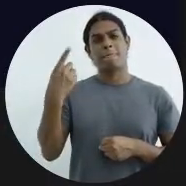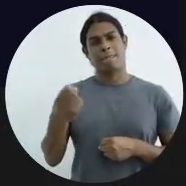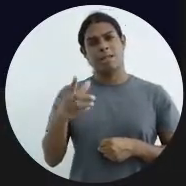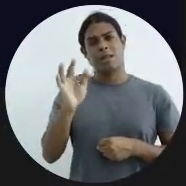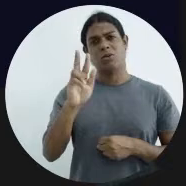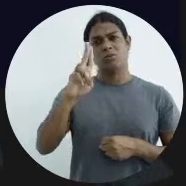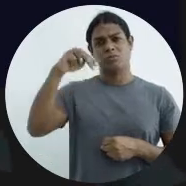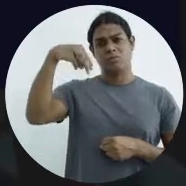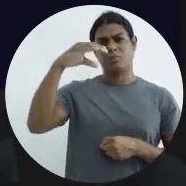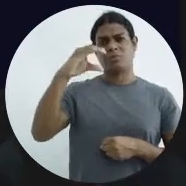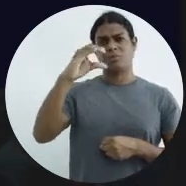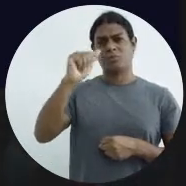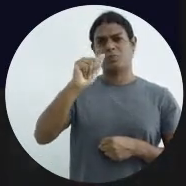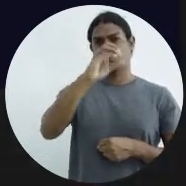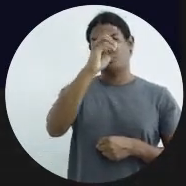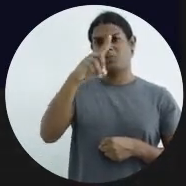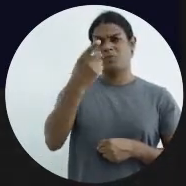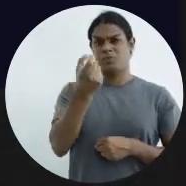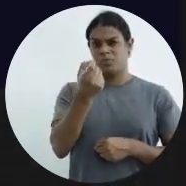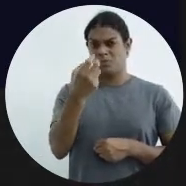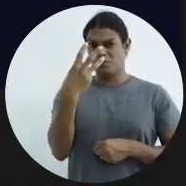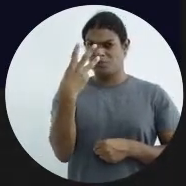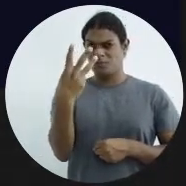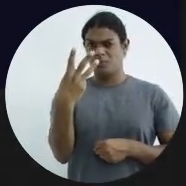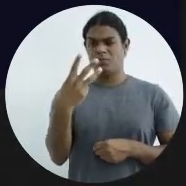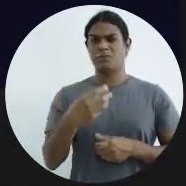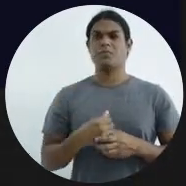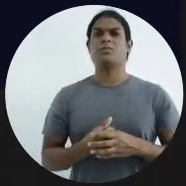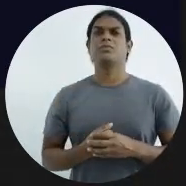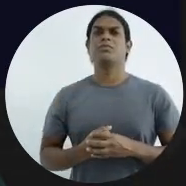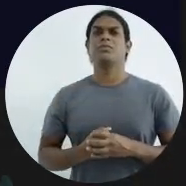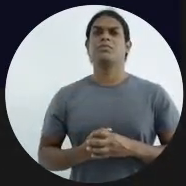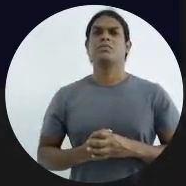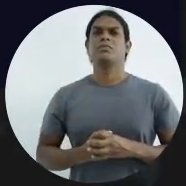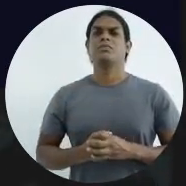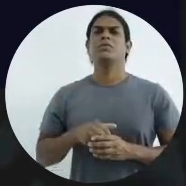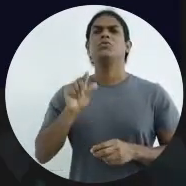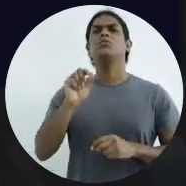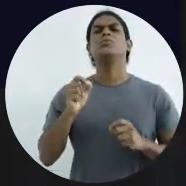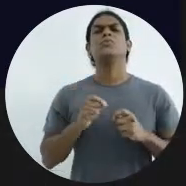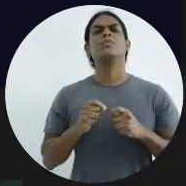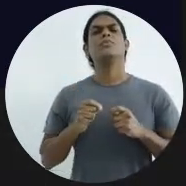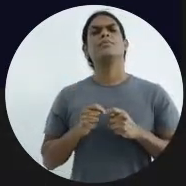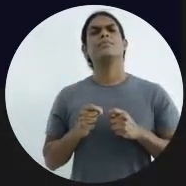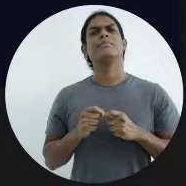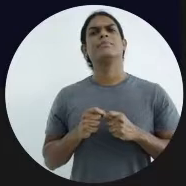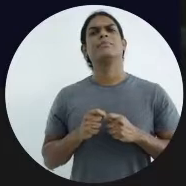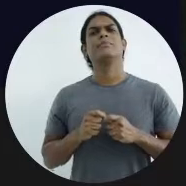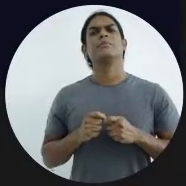na linha 3. É essa linha que está destacada aí. E o que ela vai fazer? Ela vai